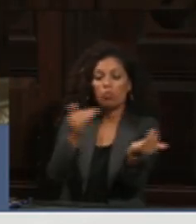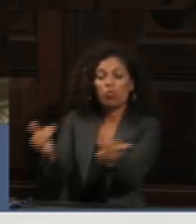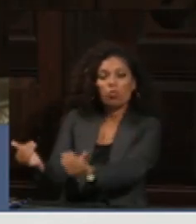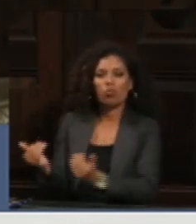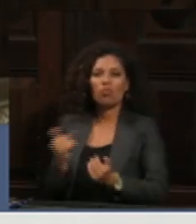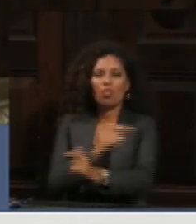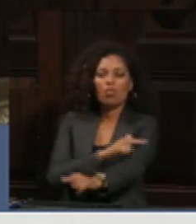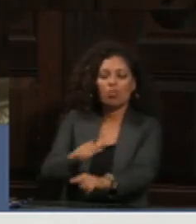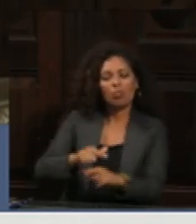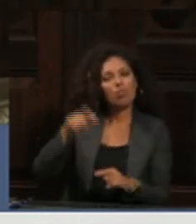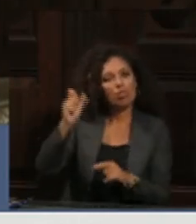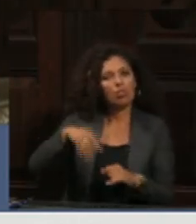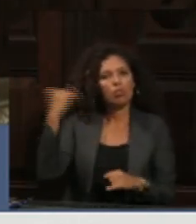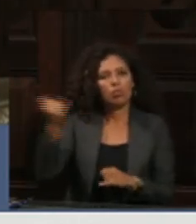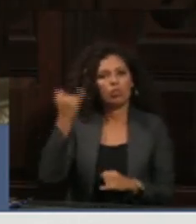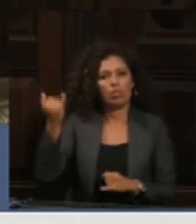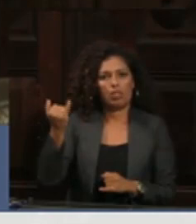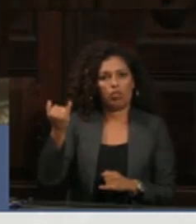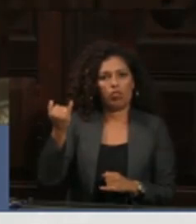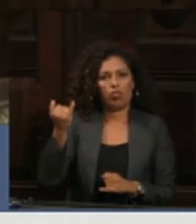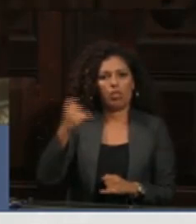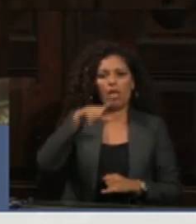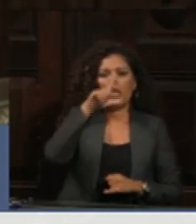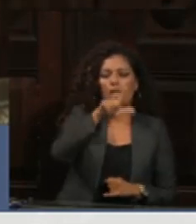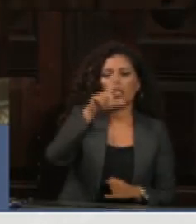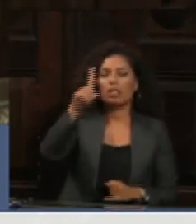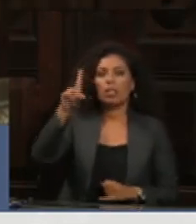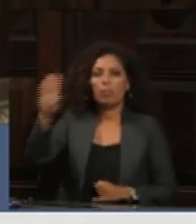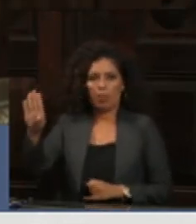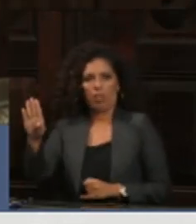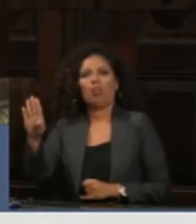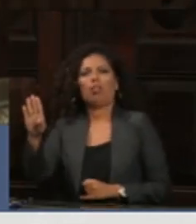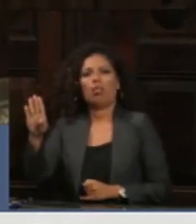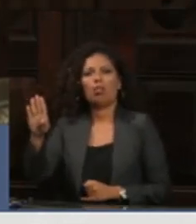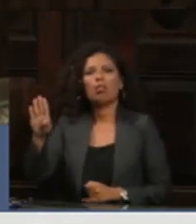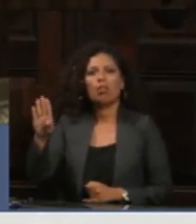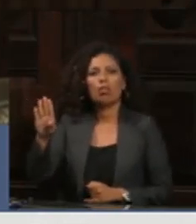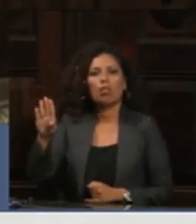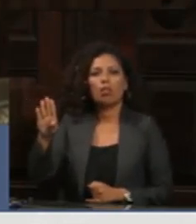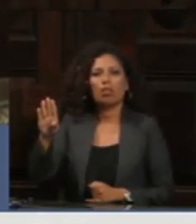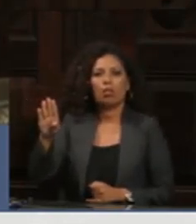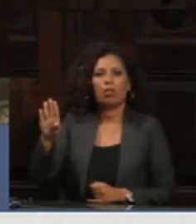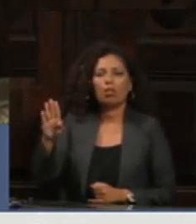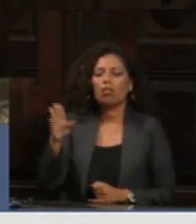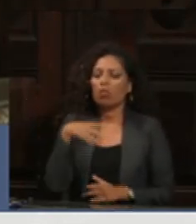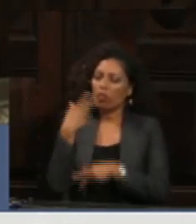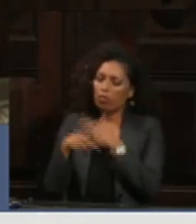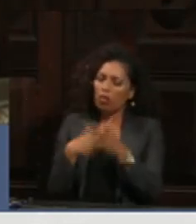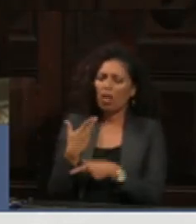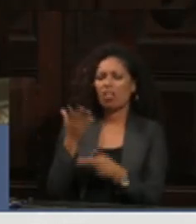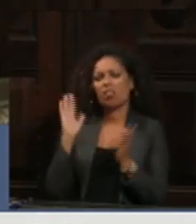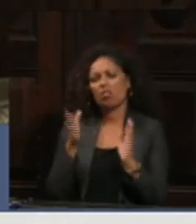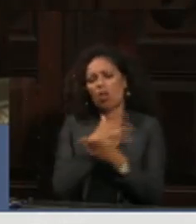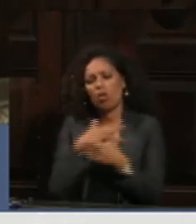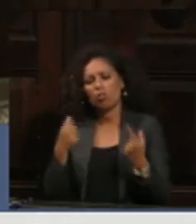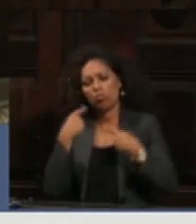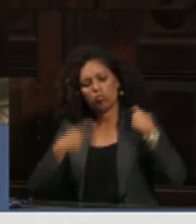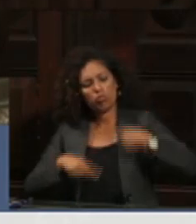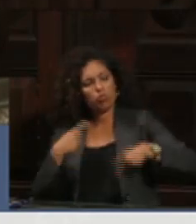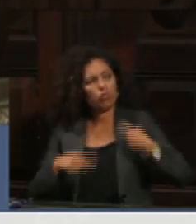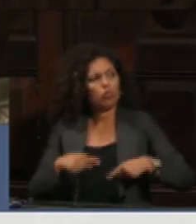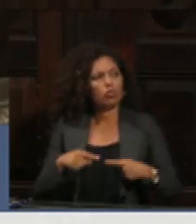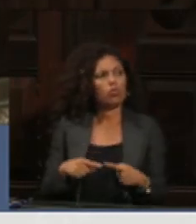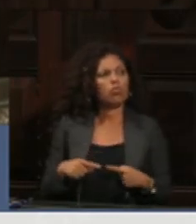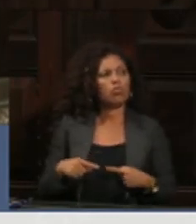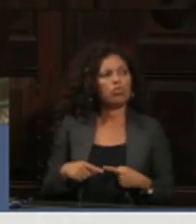elas já estão incluídas na Base Nacional Comum Curricular da BNCC, fruto de muitas discussões, mas elas ainda